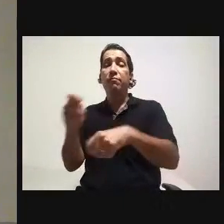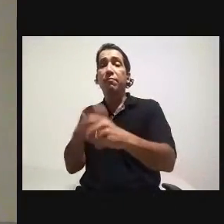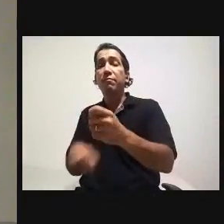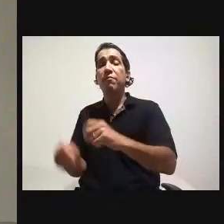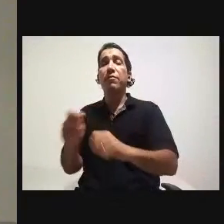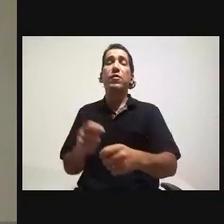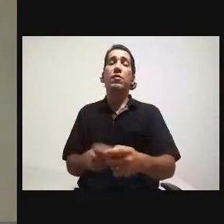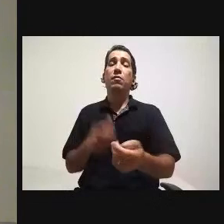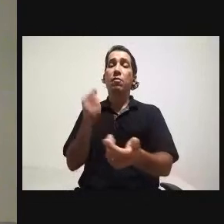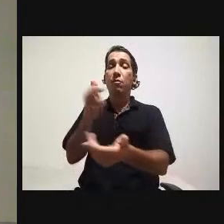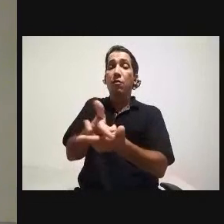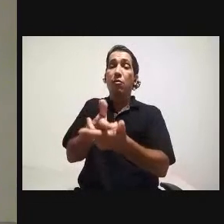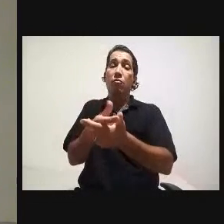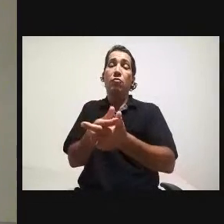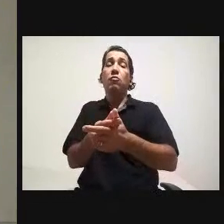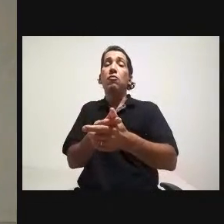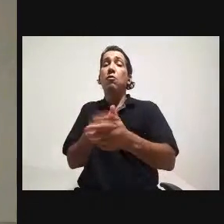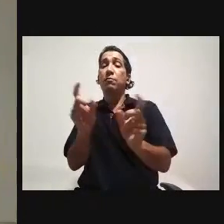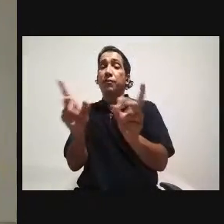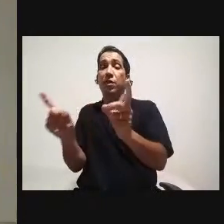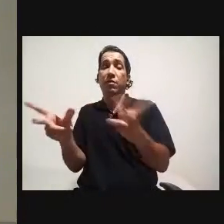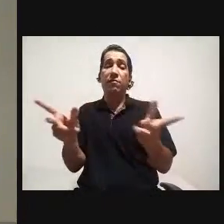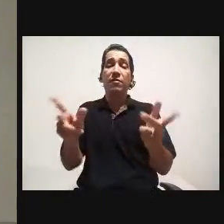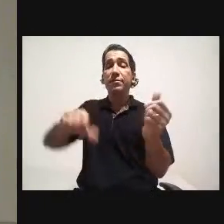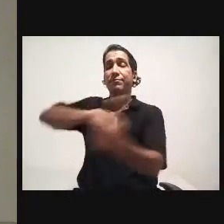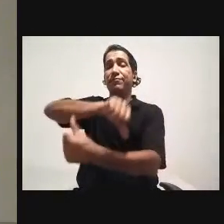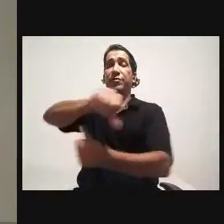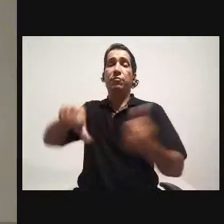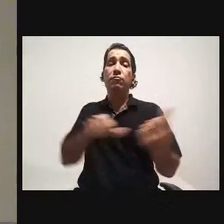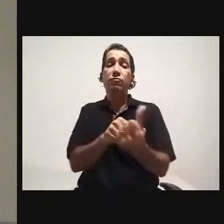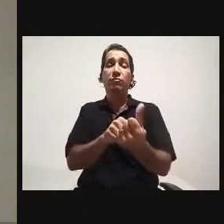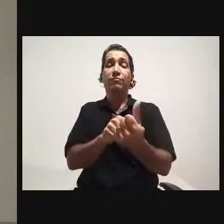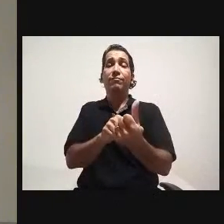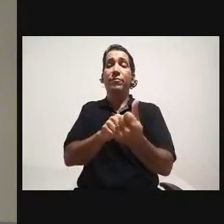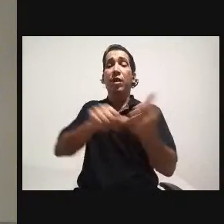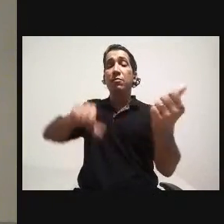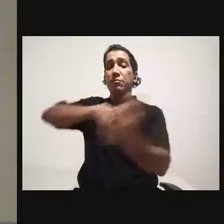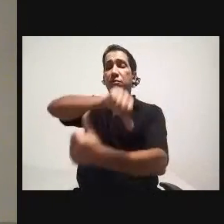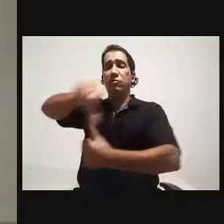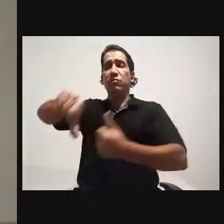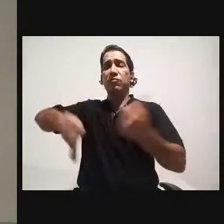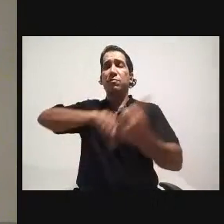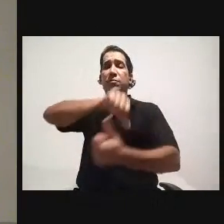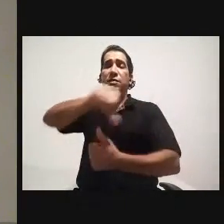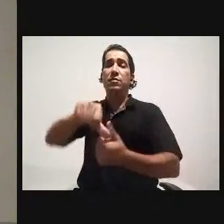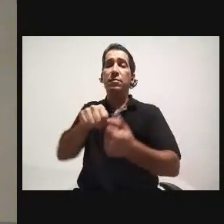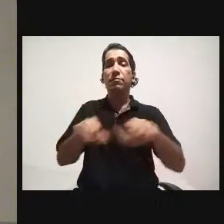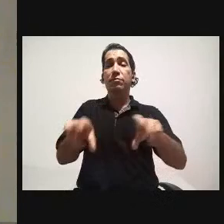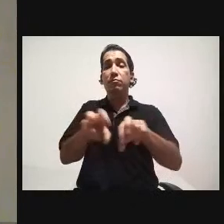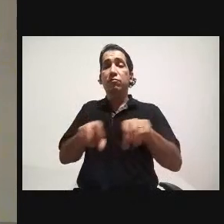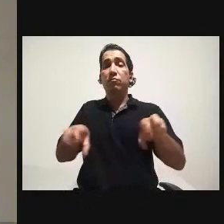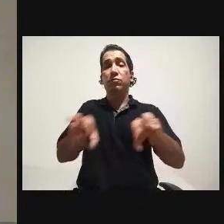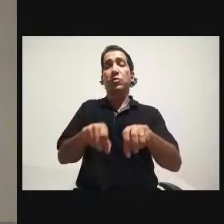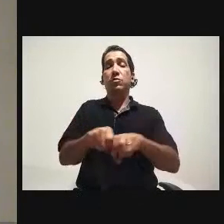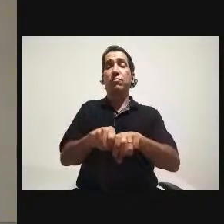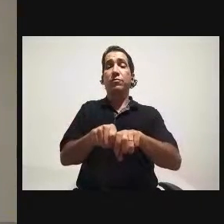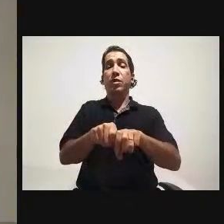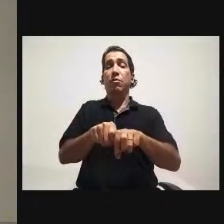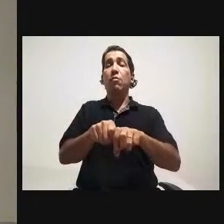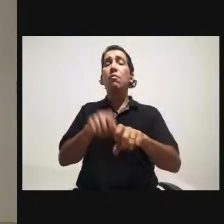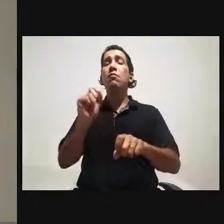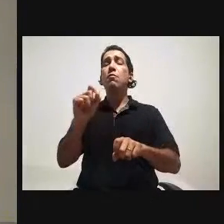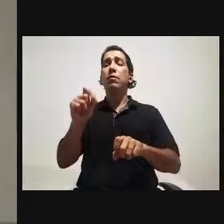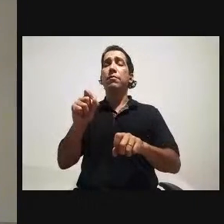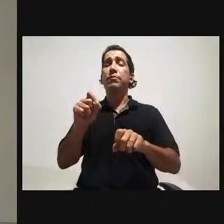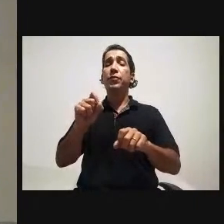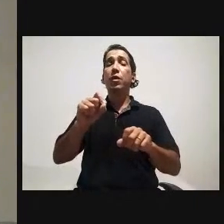digital. No final, o que é a transformação digital, para a gente entender? A transformação digital é uma transição da